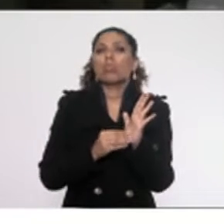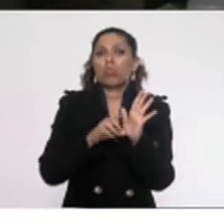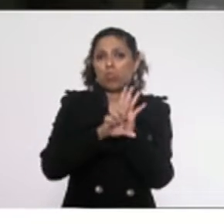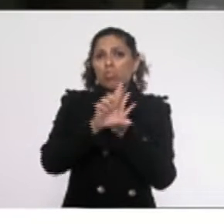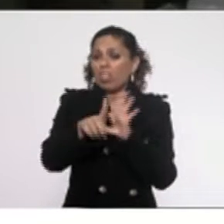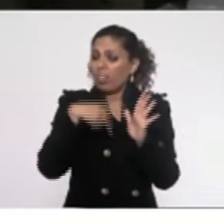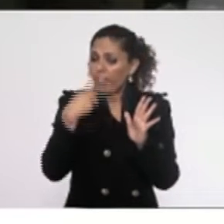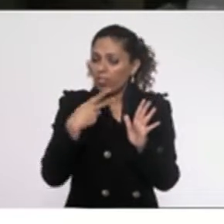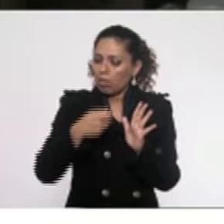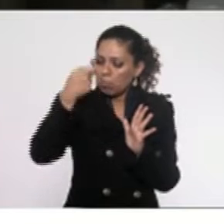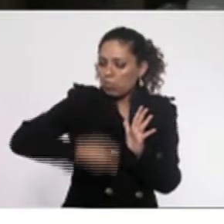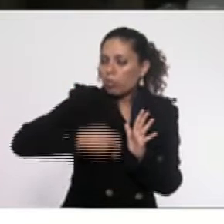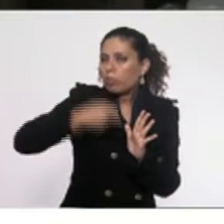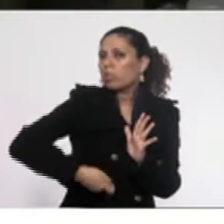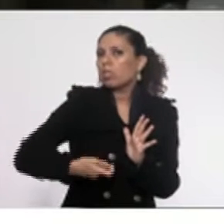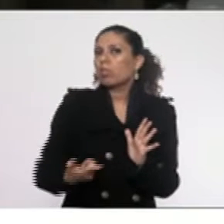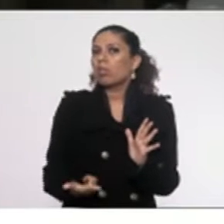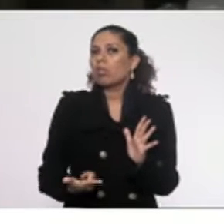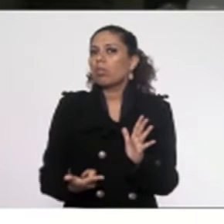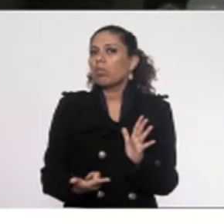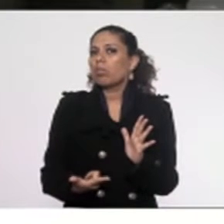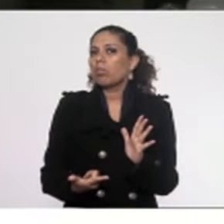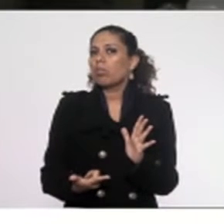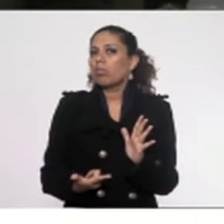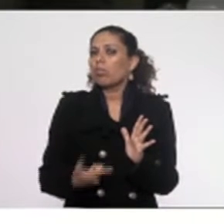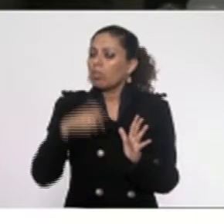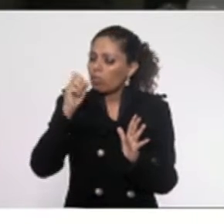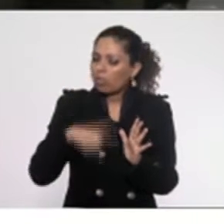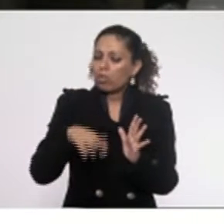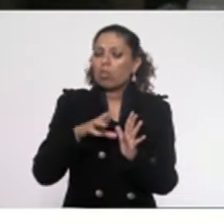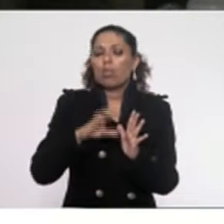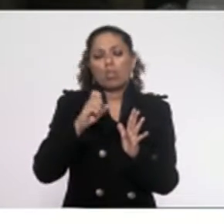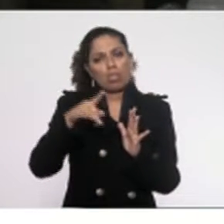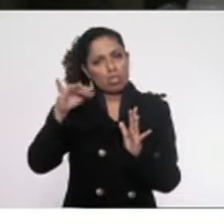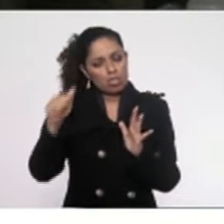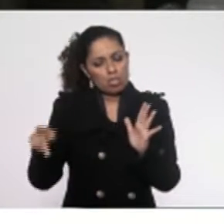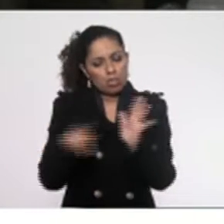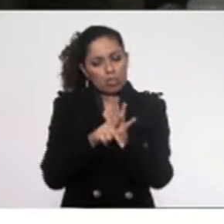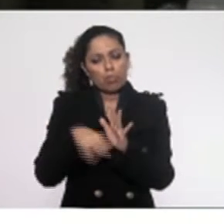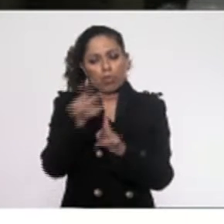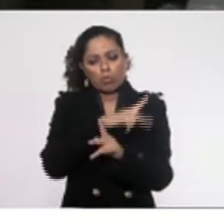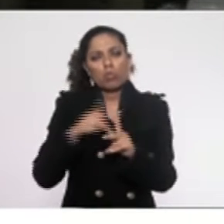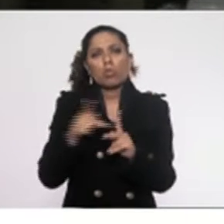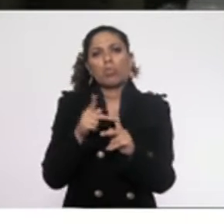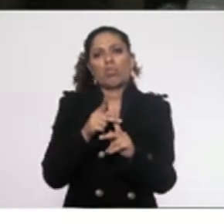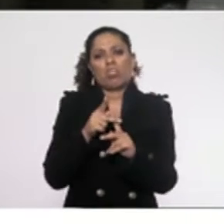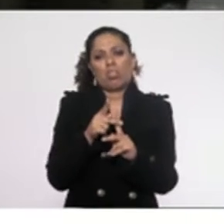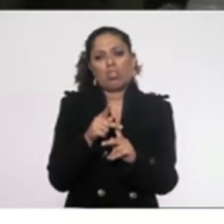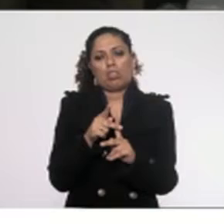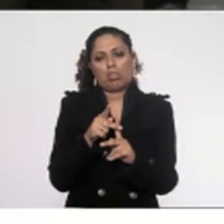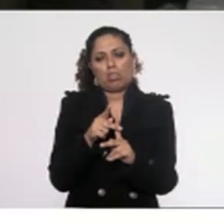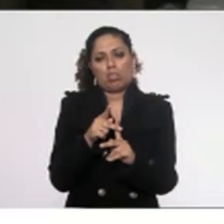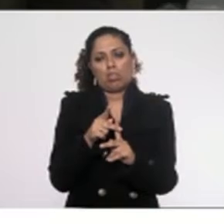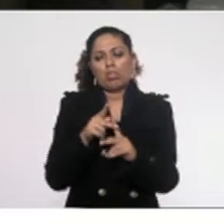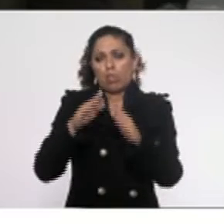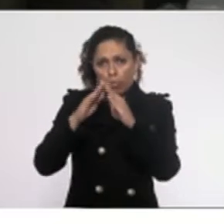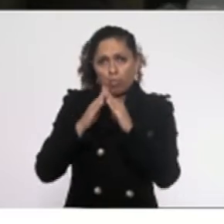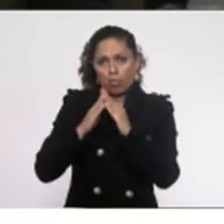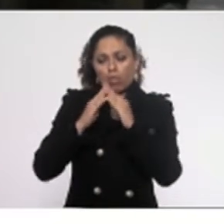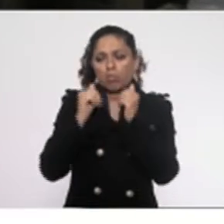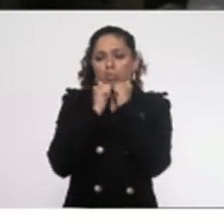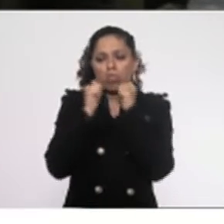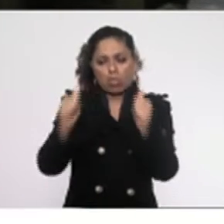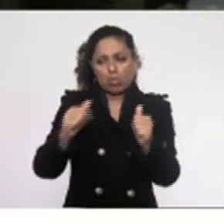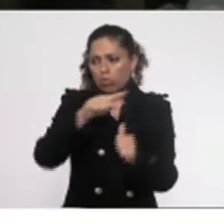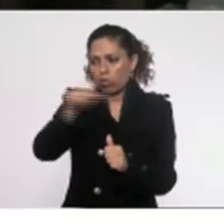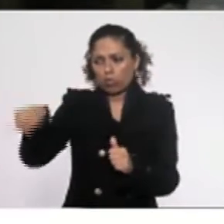diz obrigatoriamente que essas são receitas do Fundo Único do Rio Previdência. Só pode pedir assessoria do